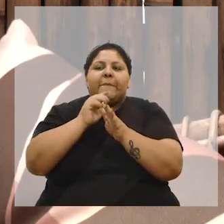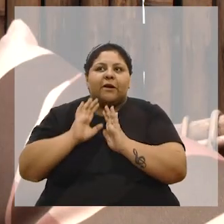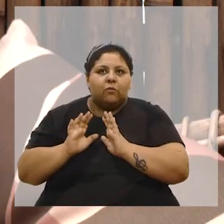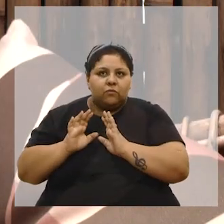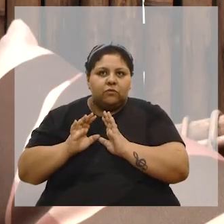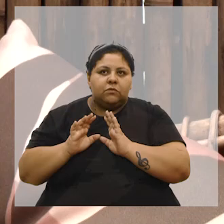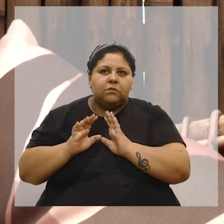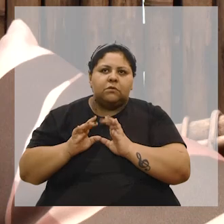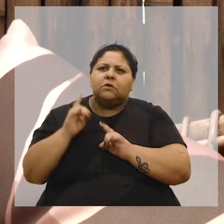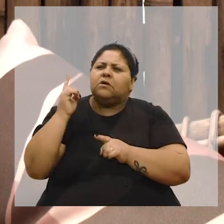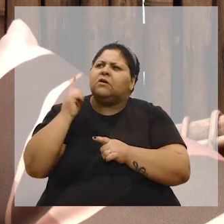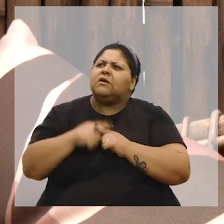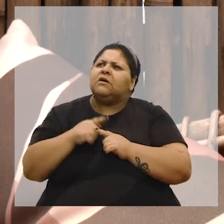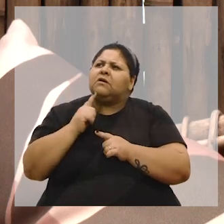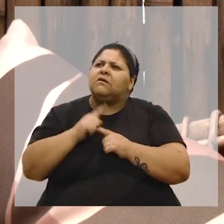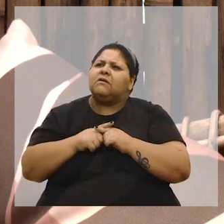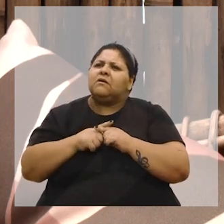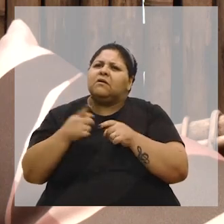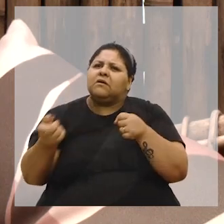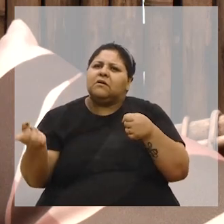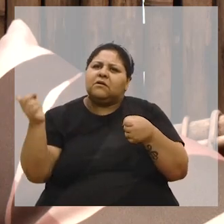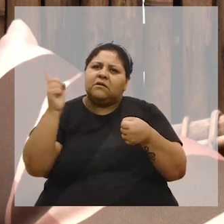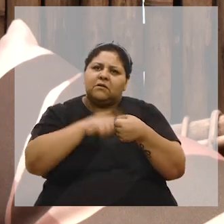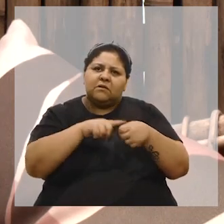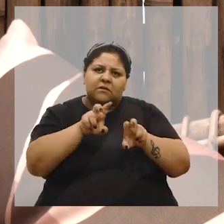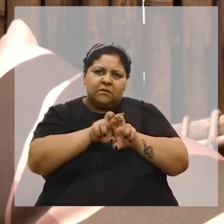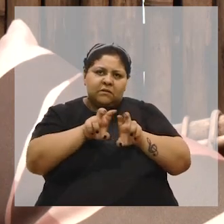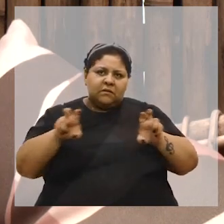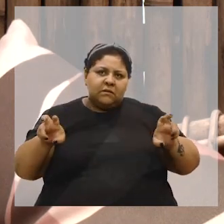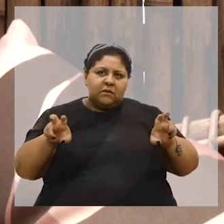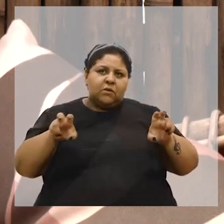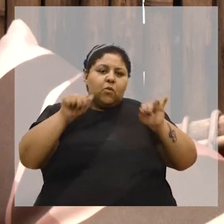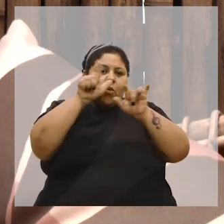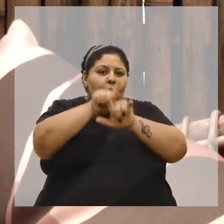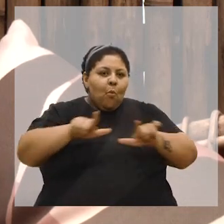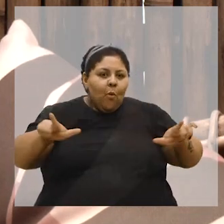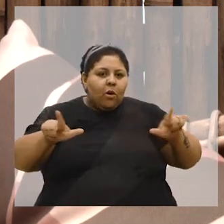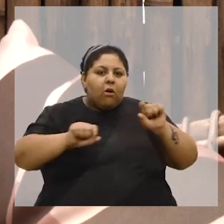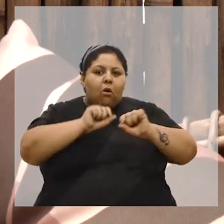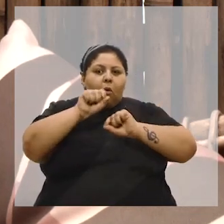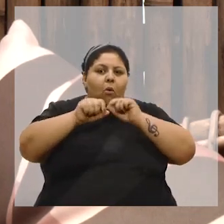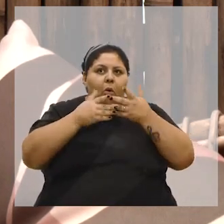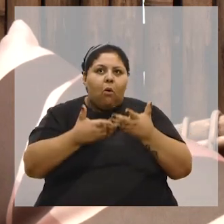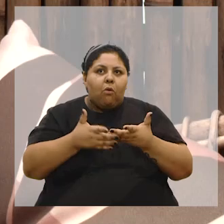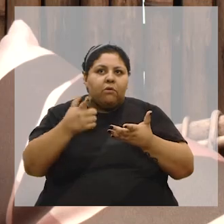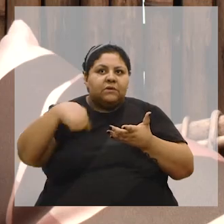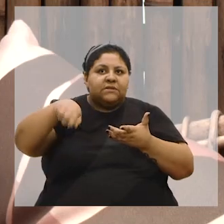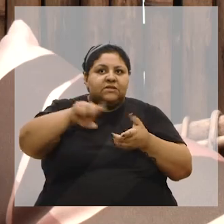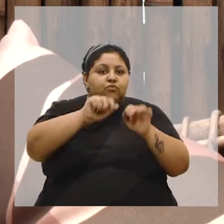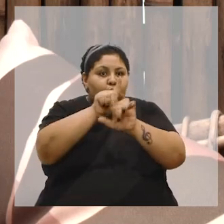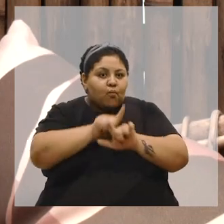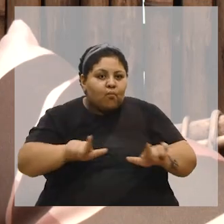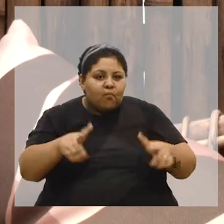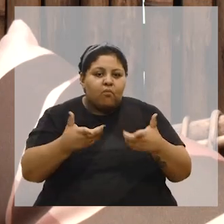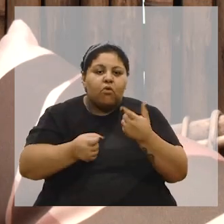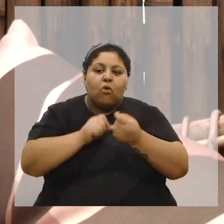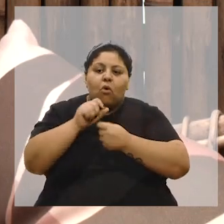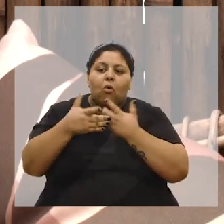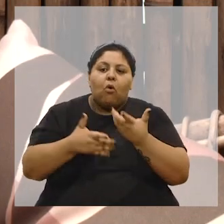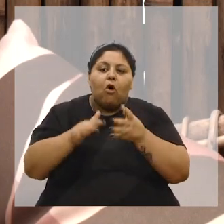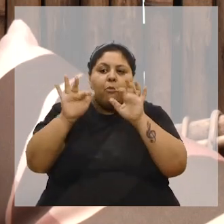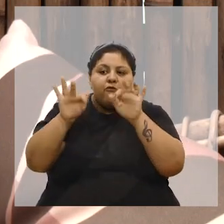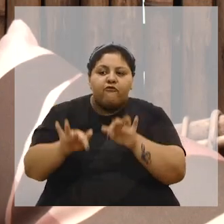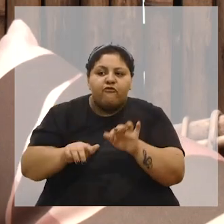muito sobre por que quando a gente volta as bancadas estão limpas? Como assim? Se é a gente que limpa as